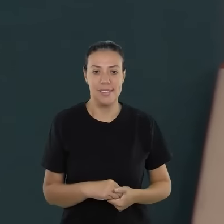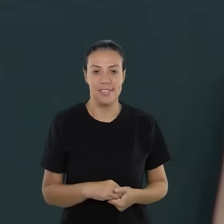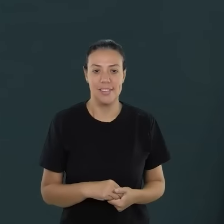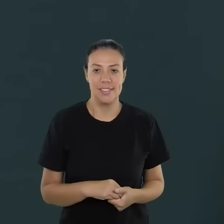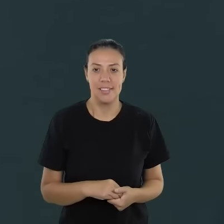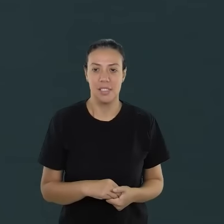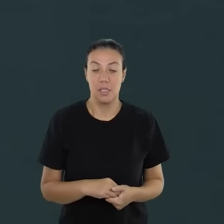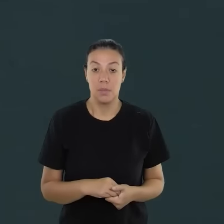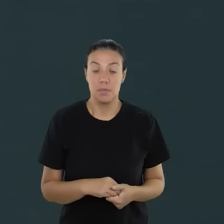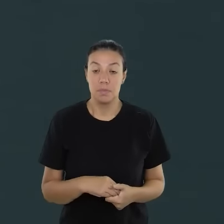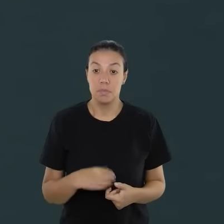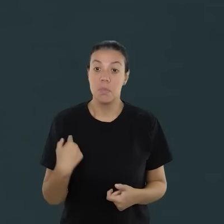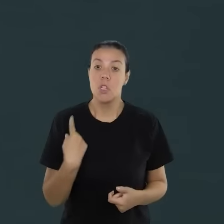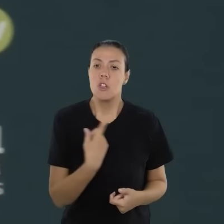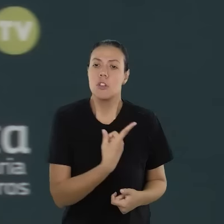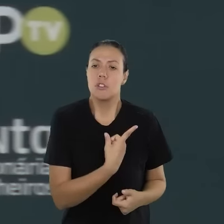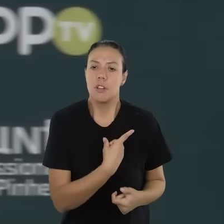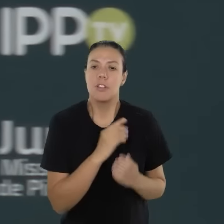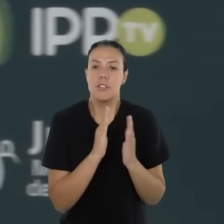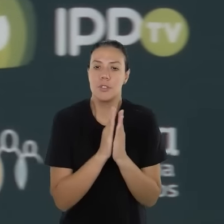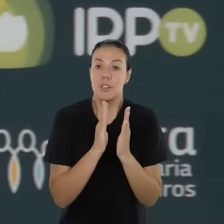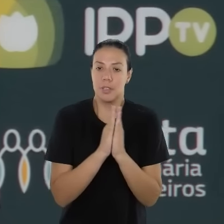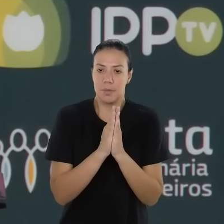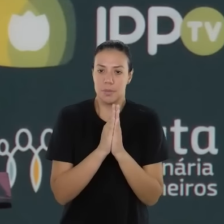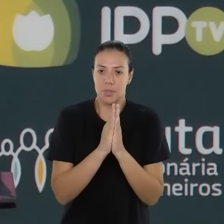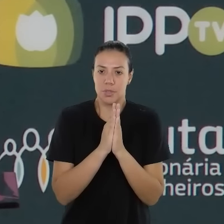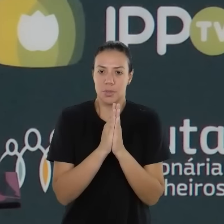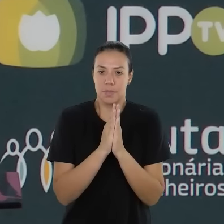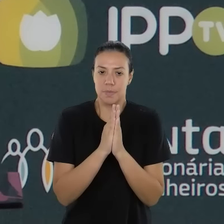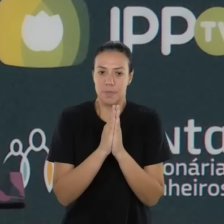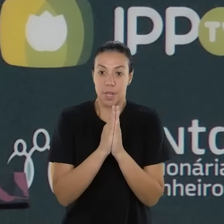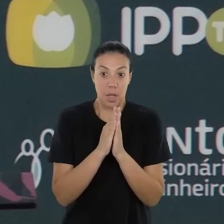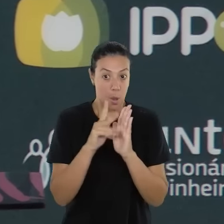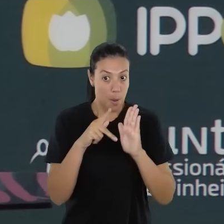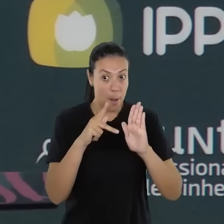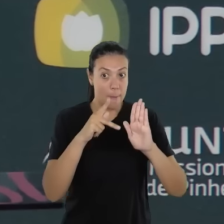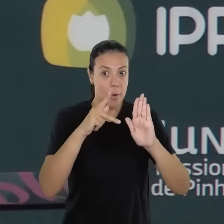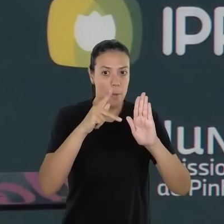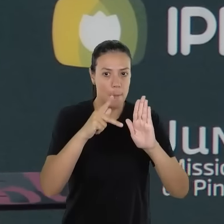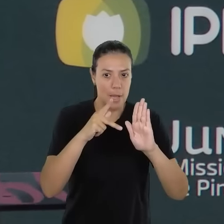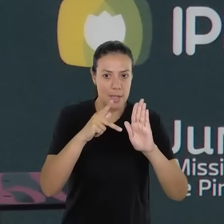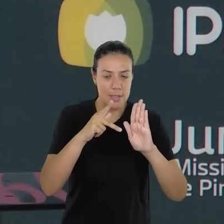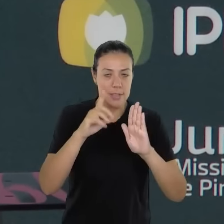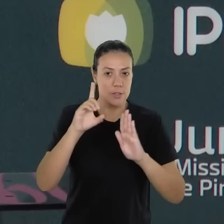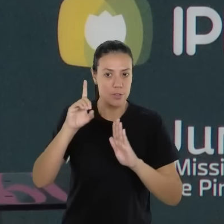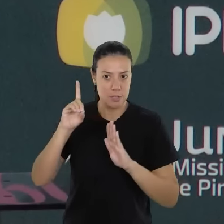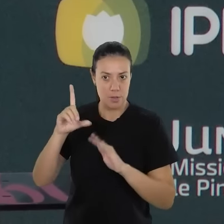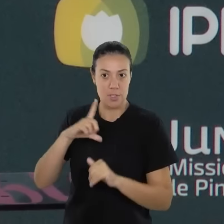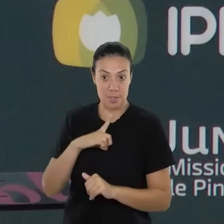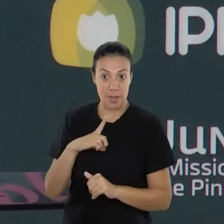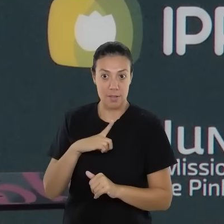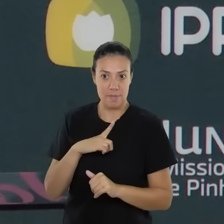Quando você ora uma promessa de Deus, a resposta já está garantida.